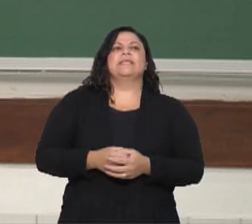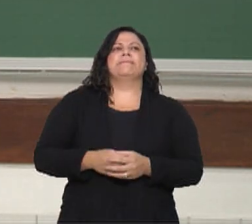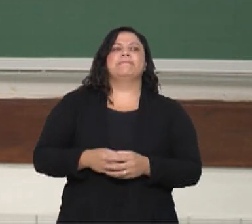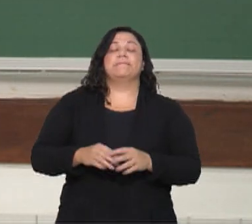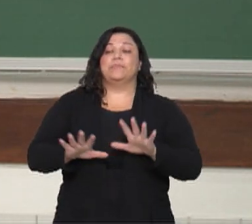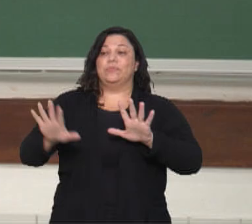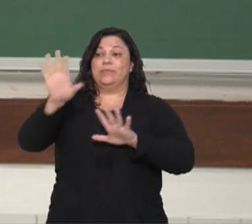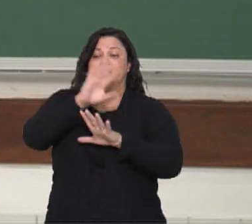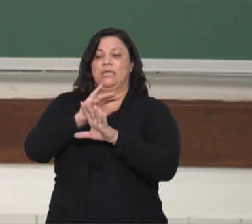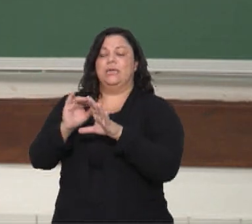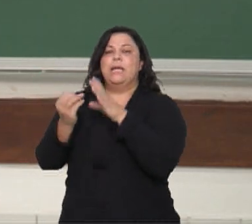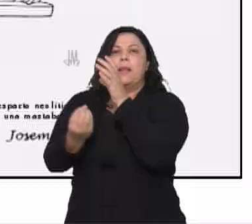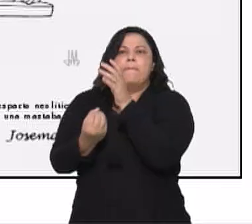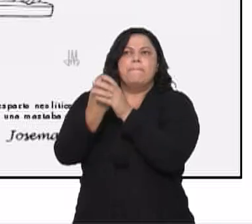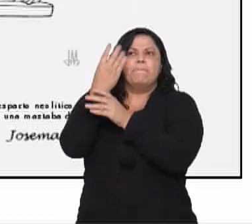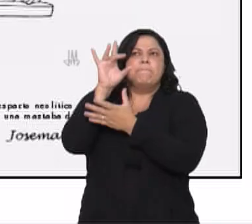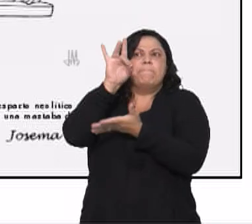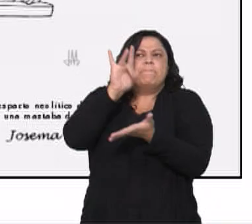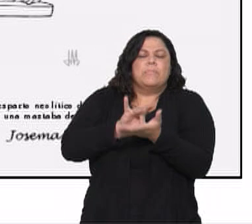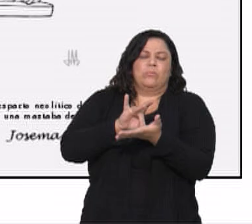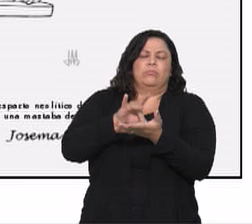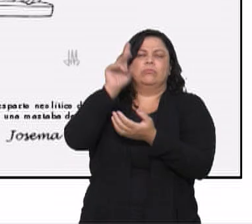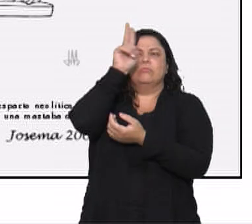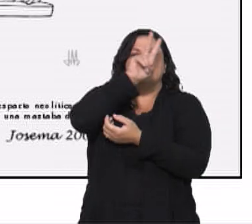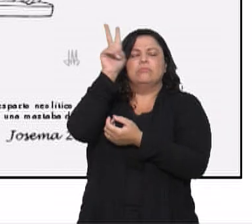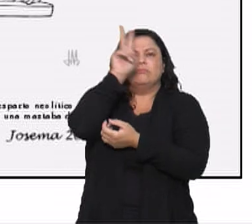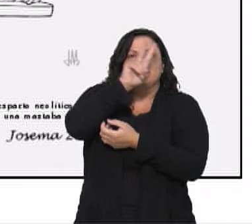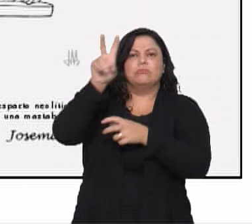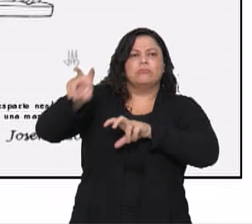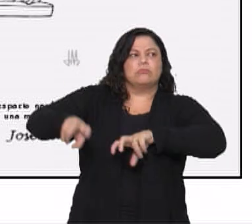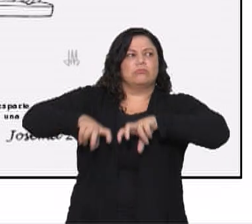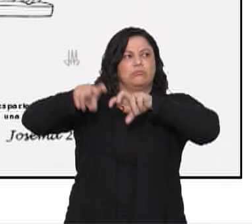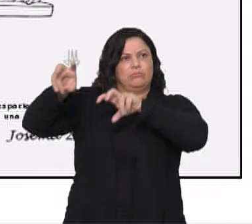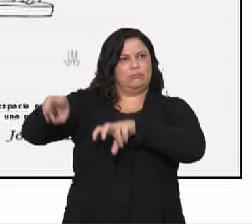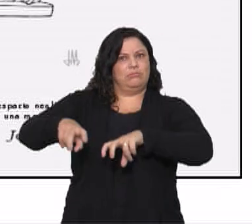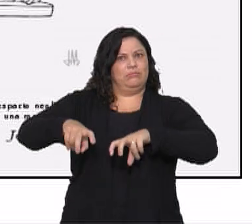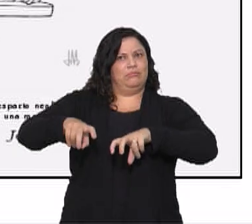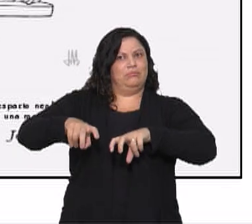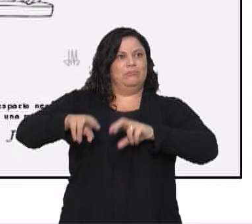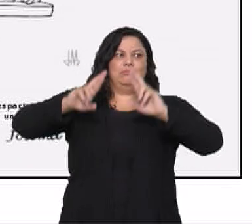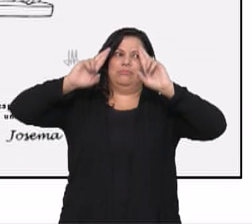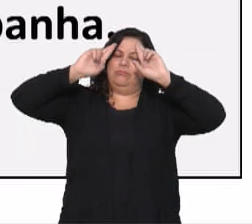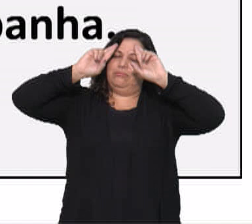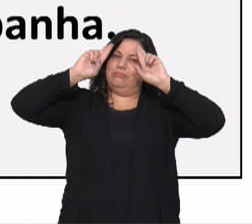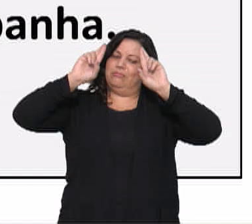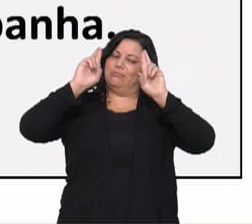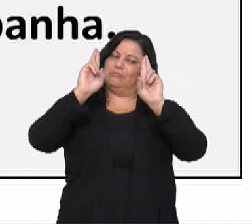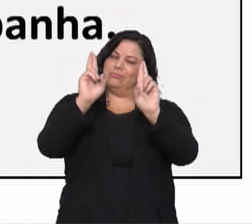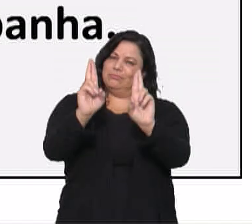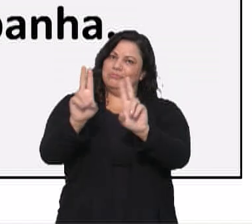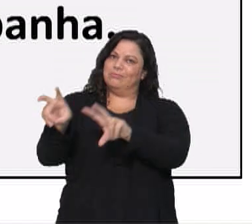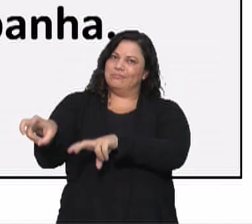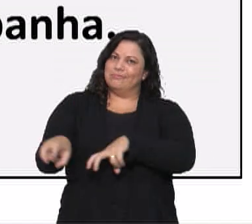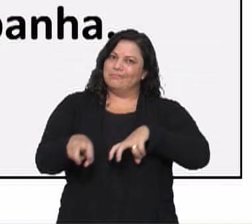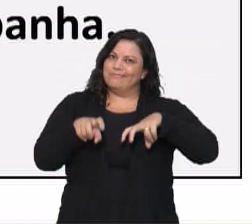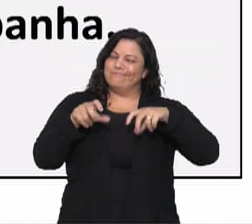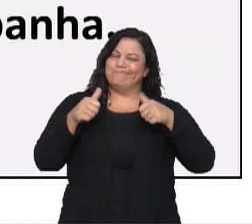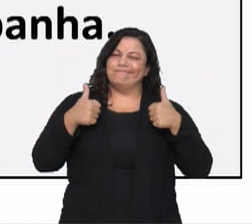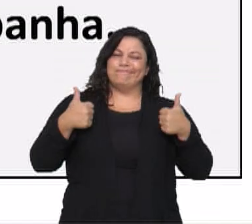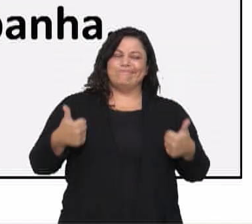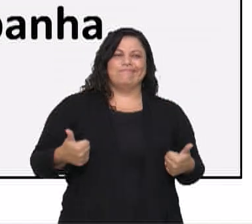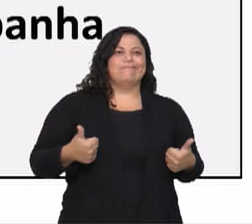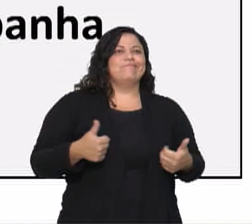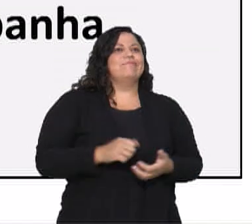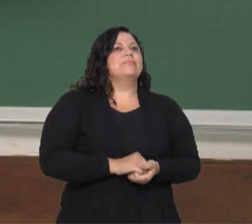a origem da história da agricultura para vocês. Então, respeitem a enxada, meus amigos. Está aqui o moinho, o